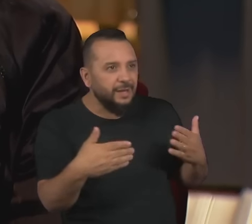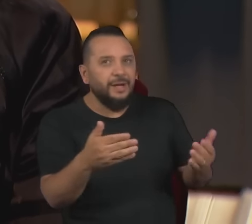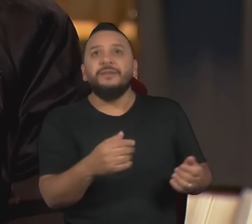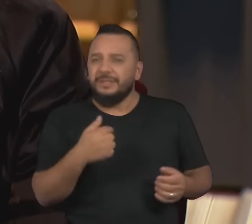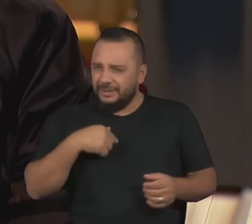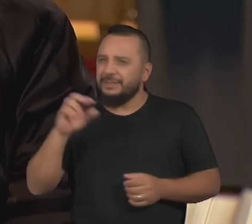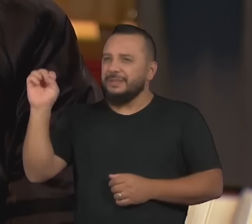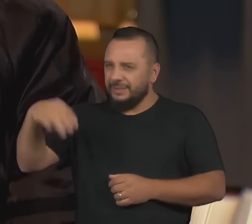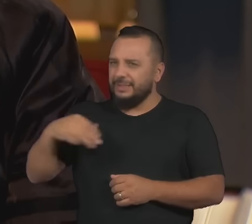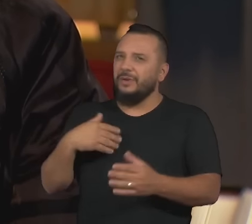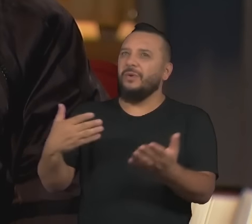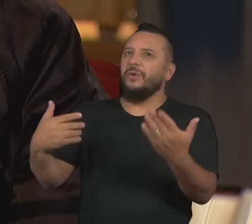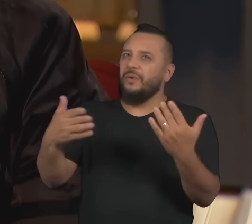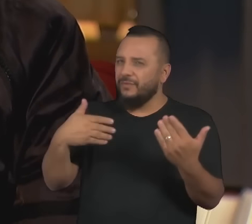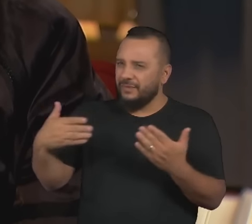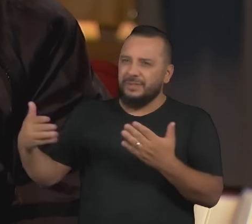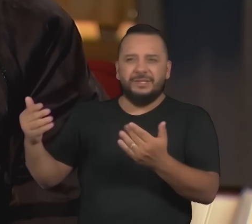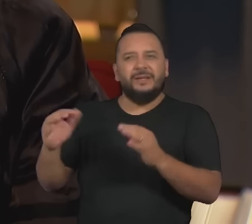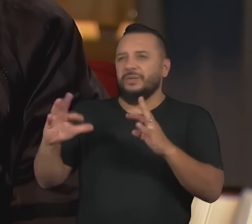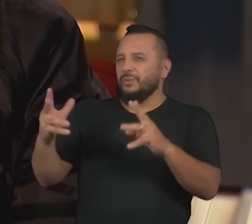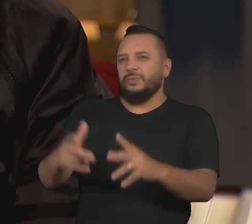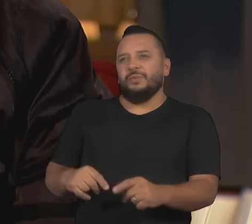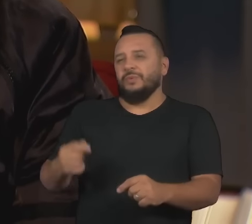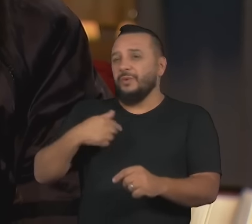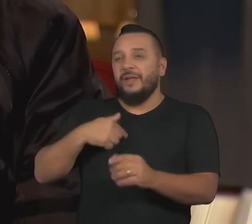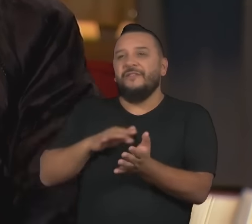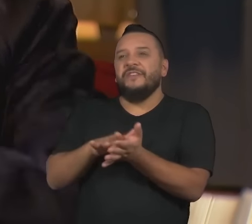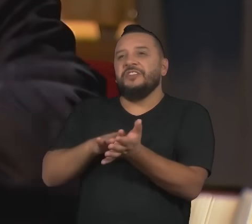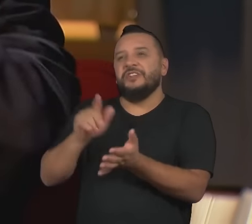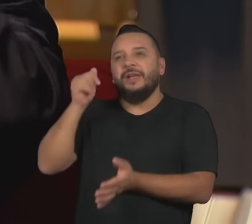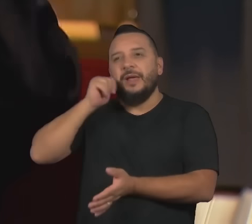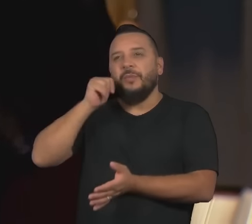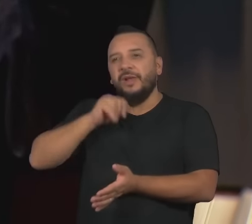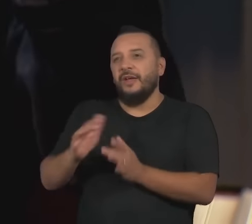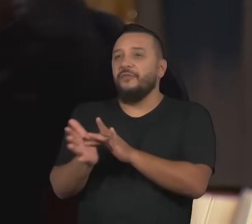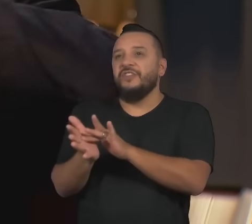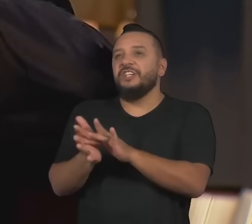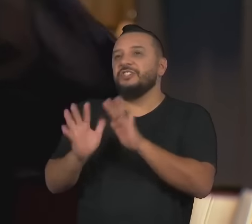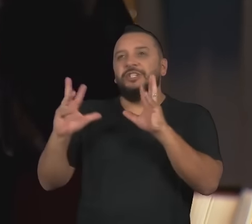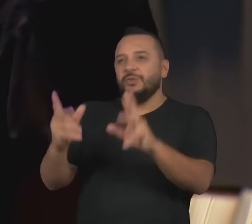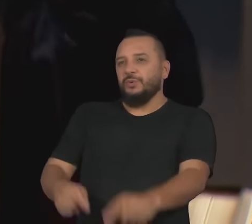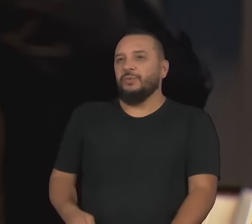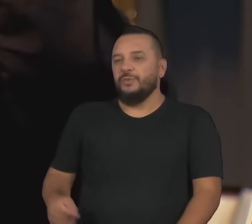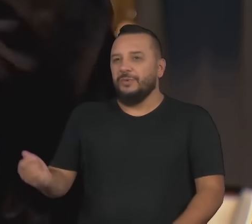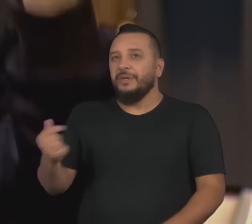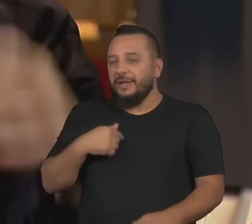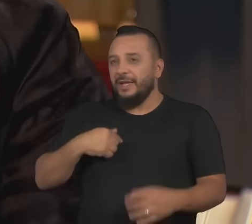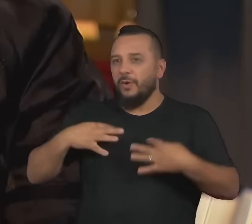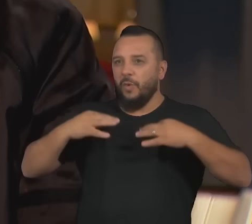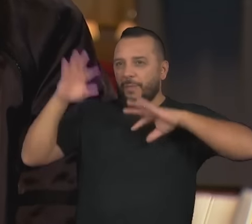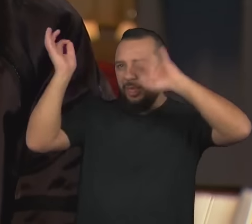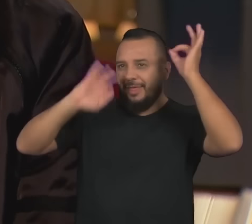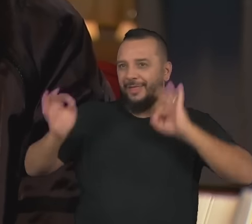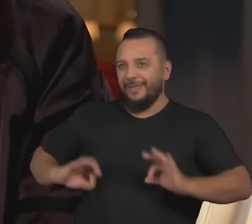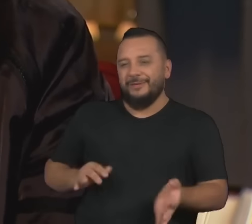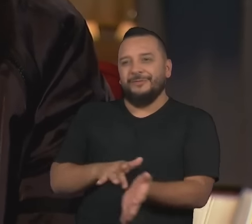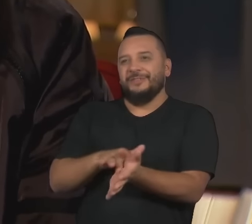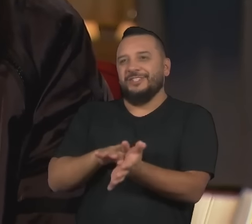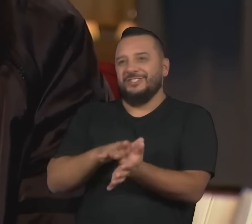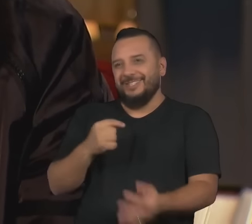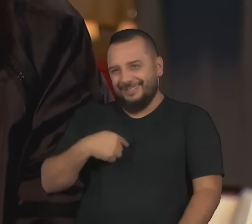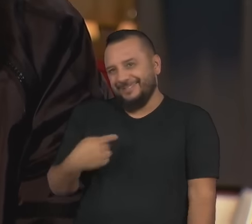em mulher, me transformava em tudo, entendeu, cara? Eu ficava fazendo esses travestimentos todos.